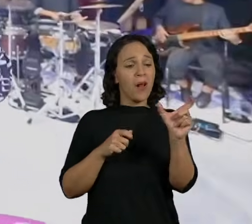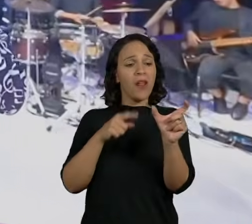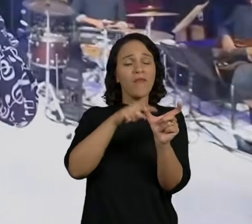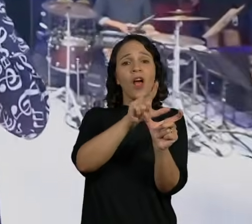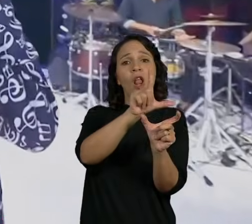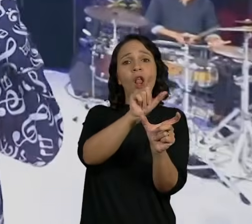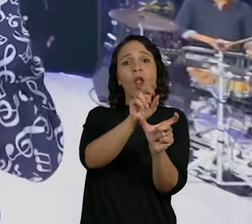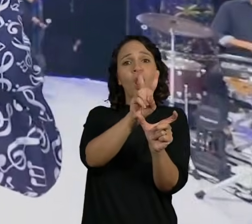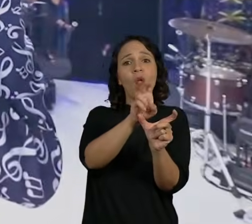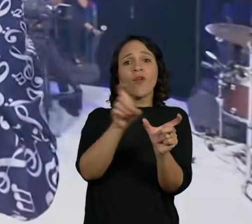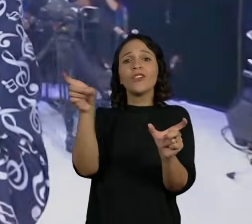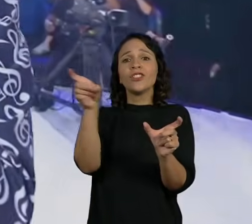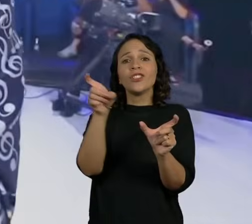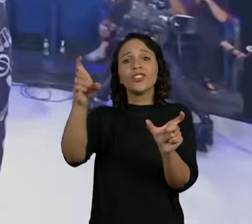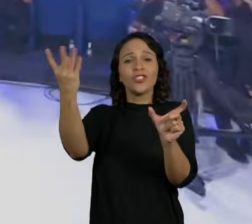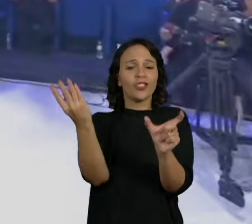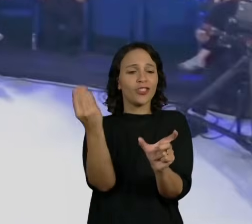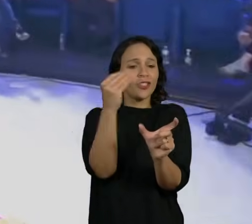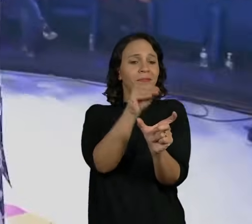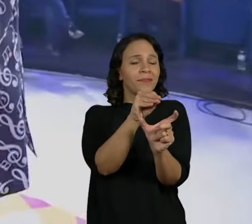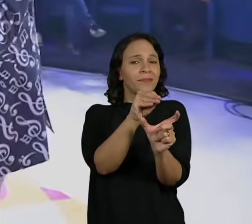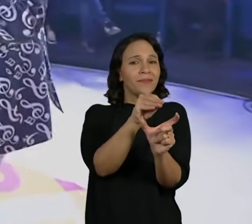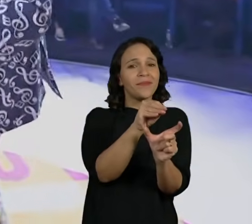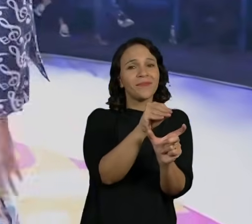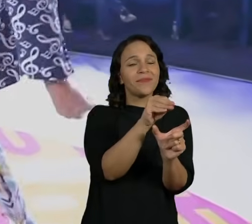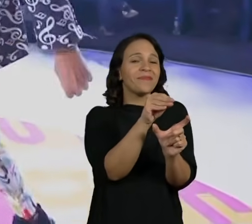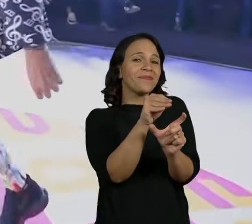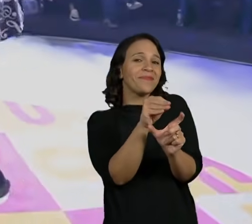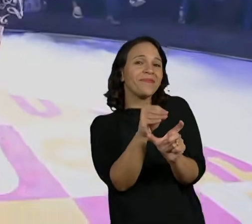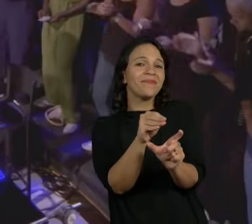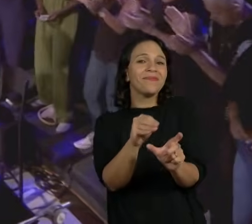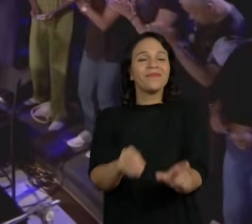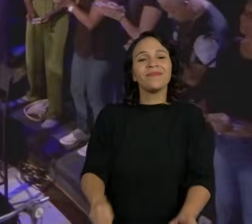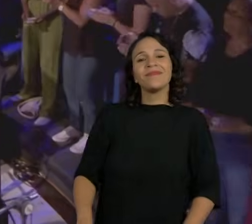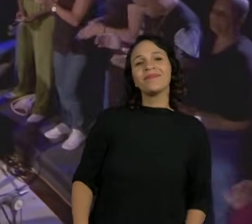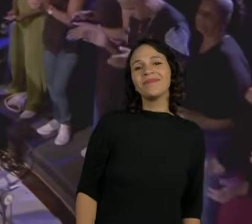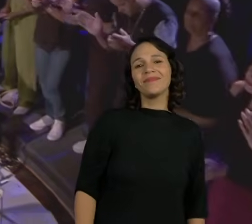a letra X da palavra love.